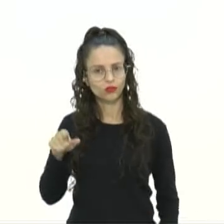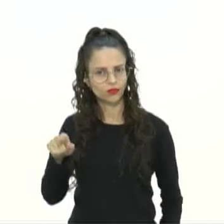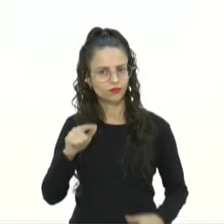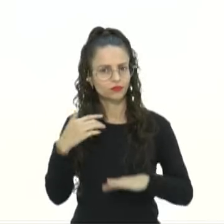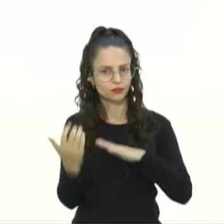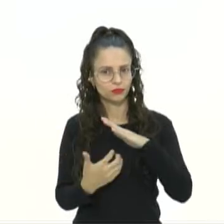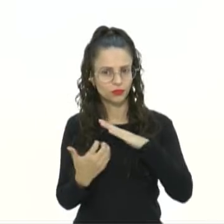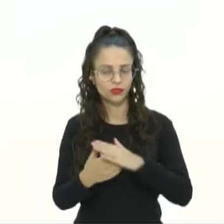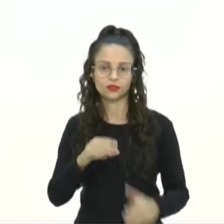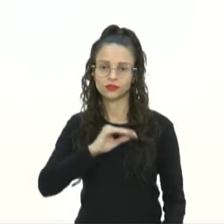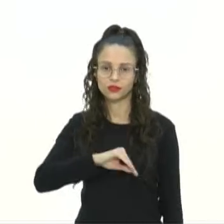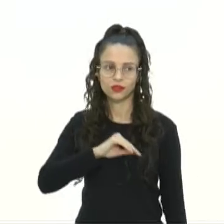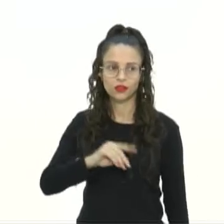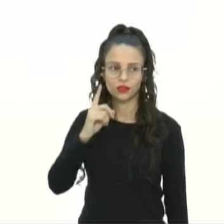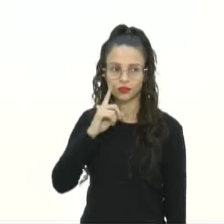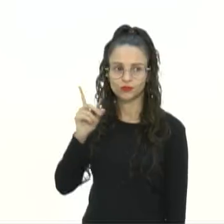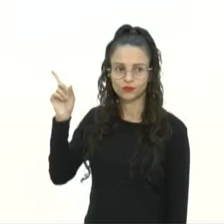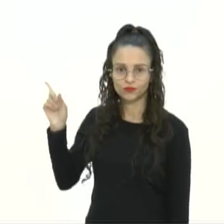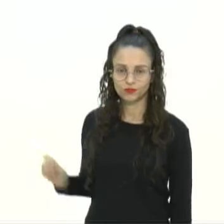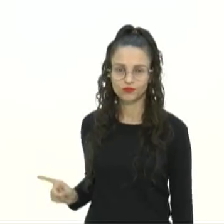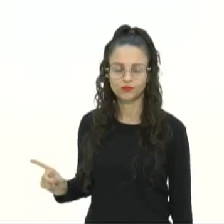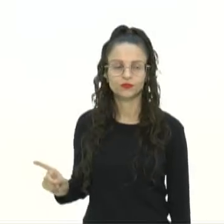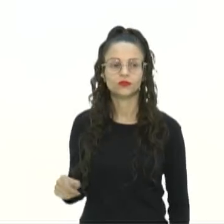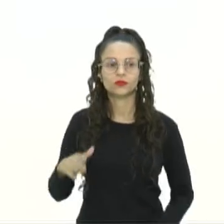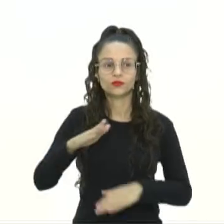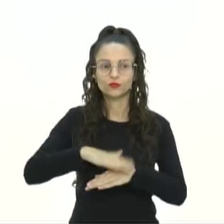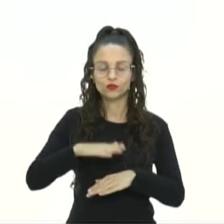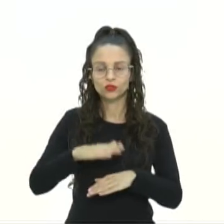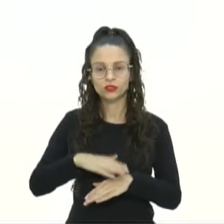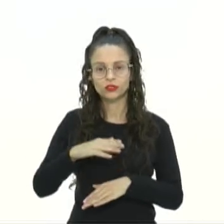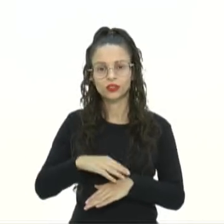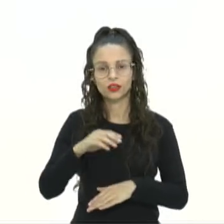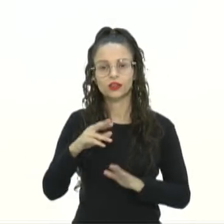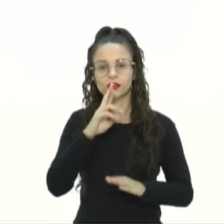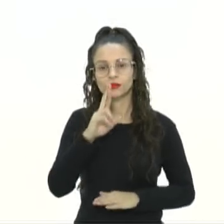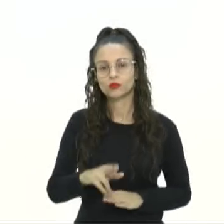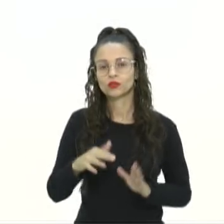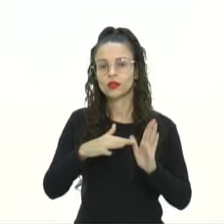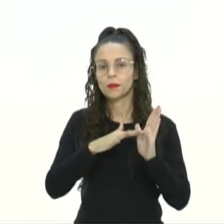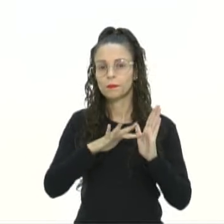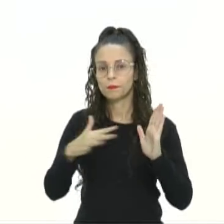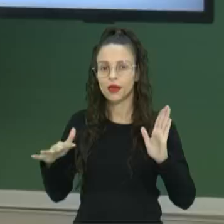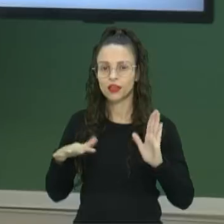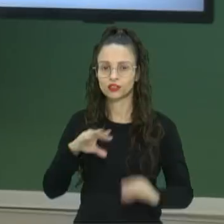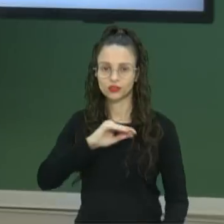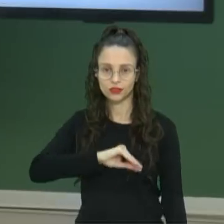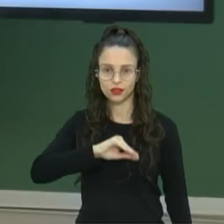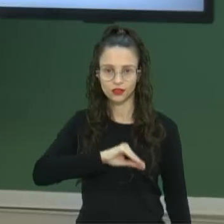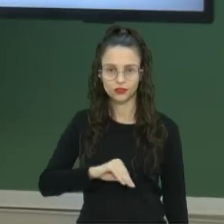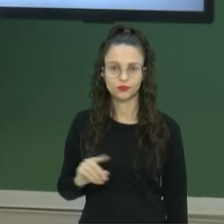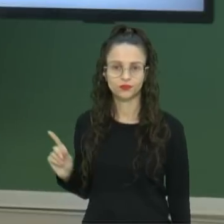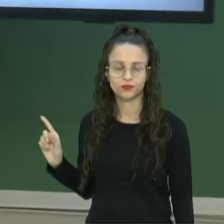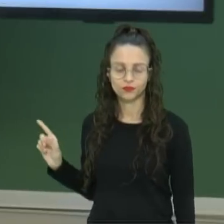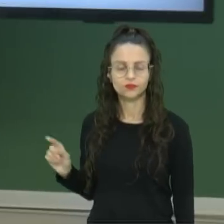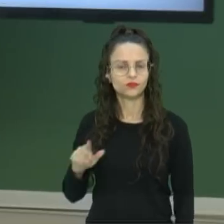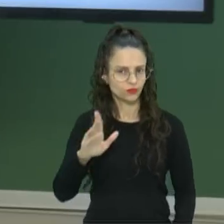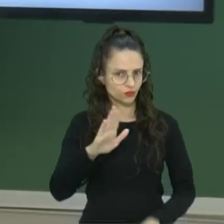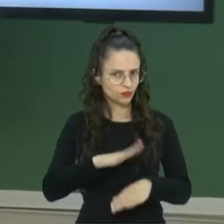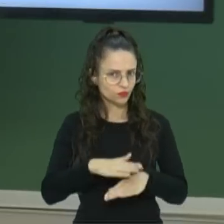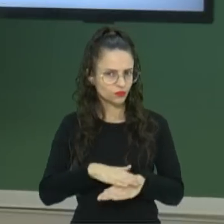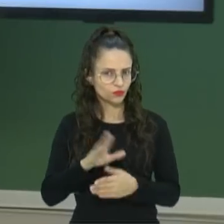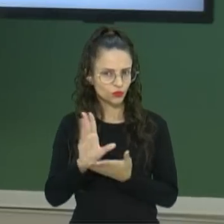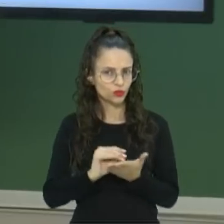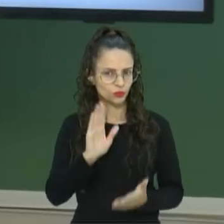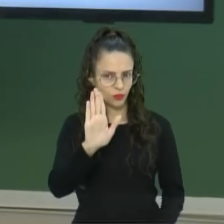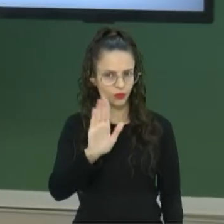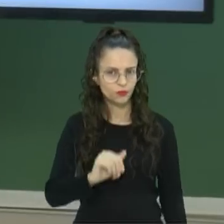empresa. O salário, certo? Determine a média salarial. Então, aqui, já vou dar um tempinho para você